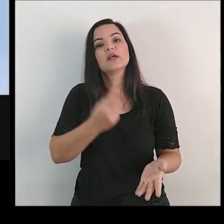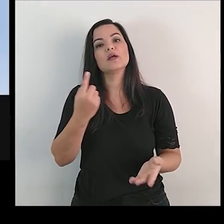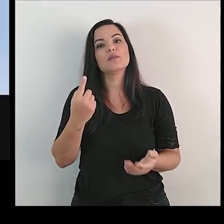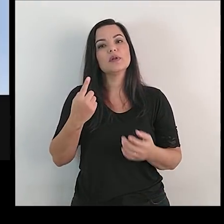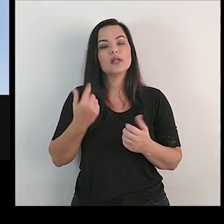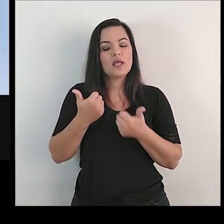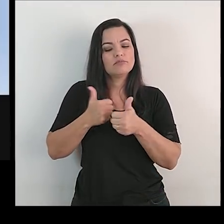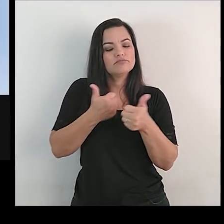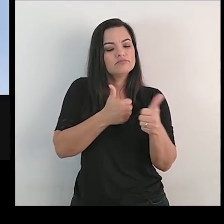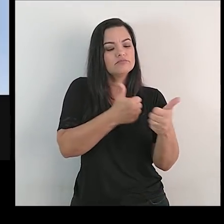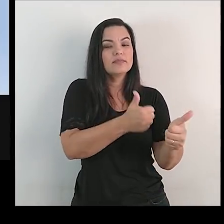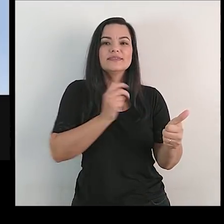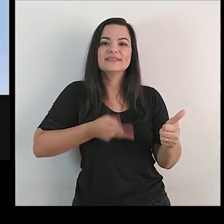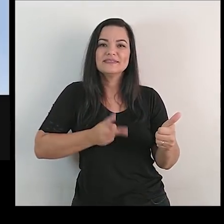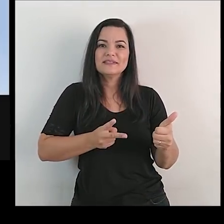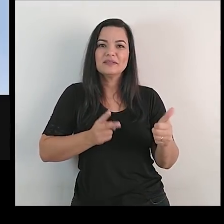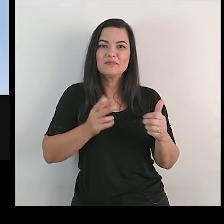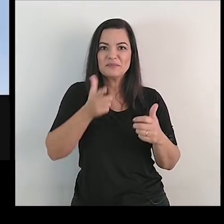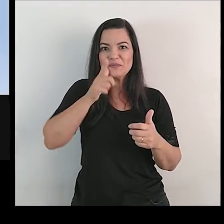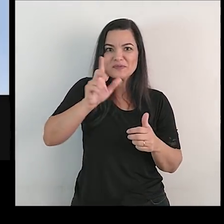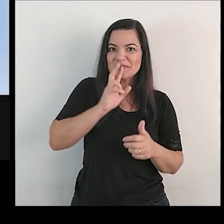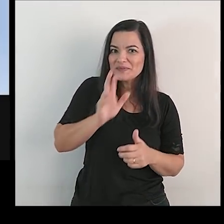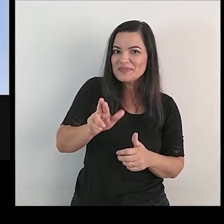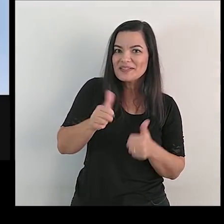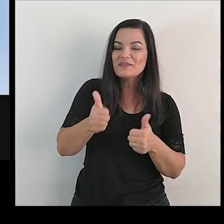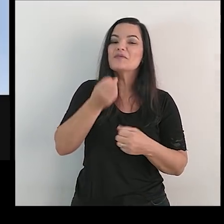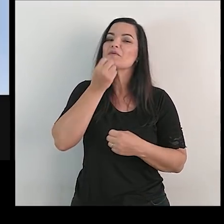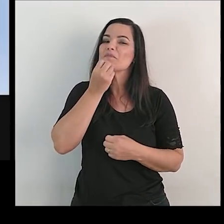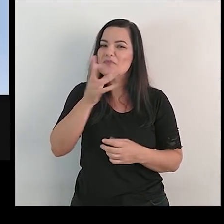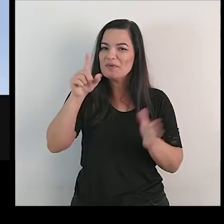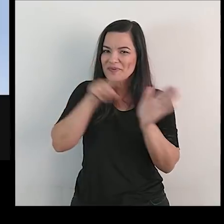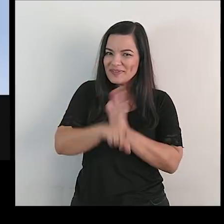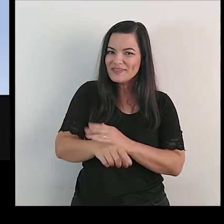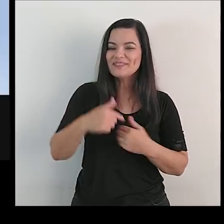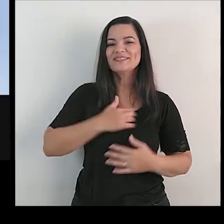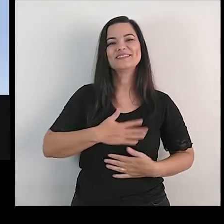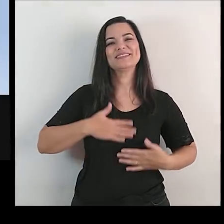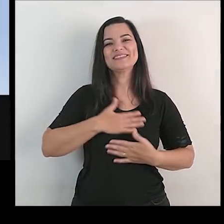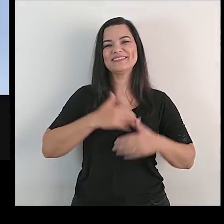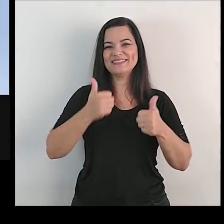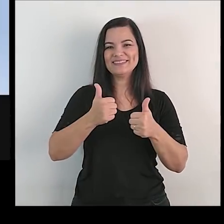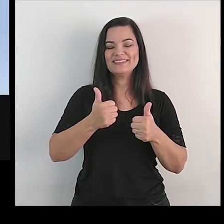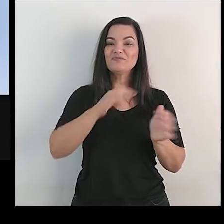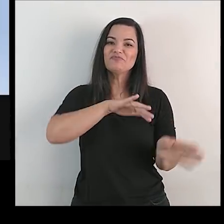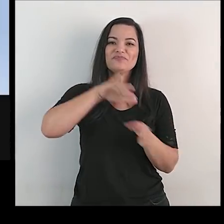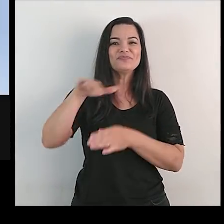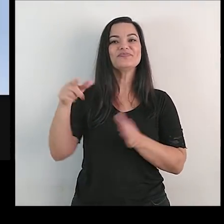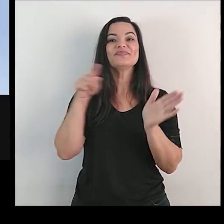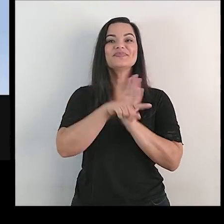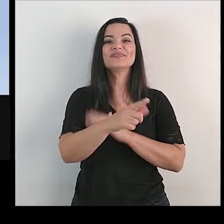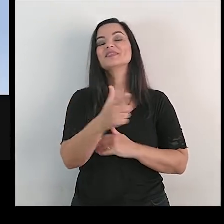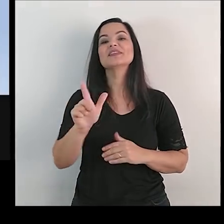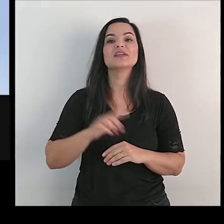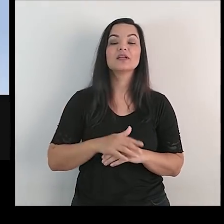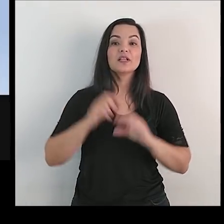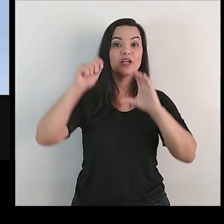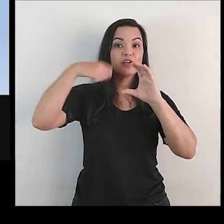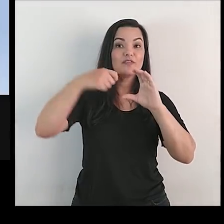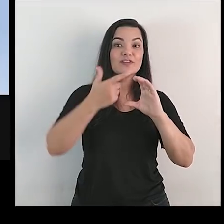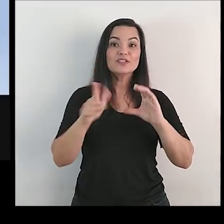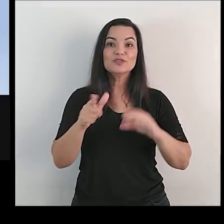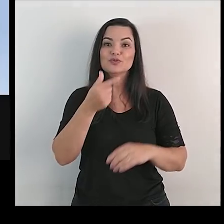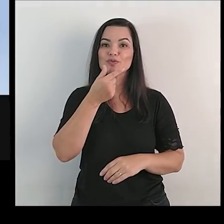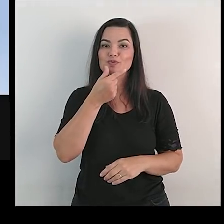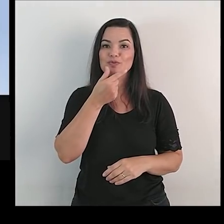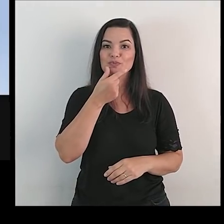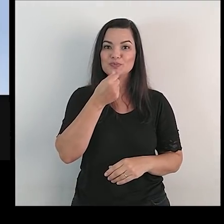da outra. Respondida, Heloísa? Muito boa a sua pergunta, gostei muito. Vamos para o próximo? O próximo